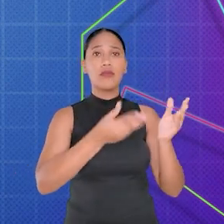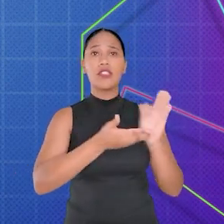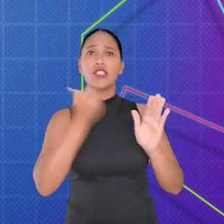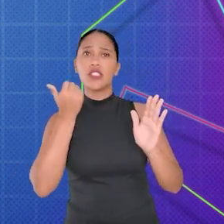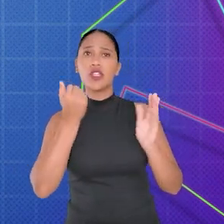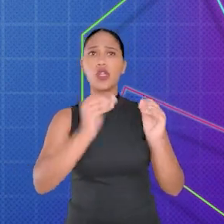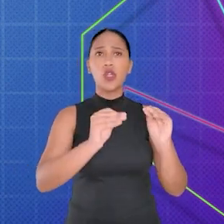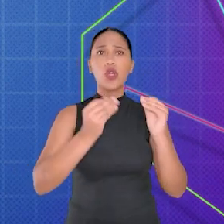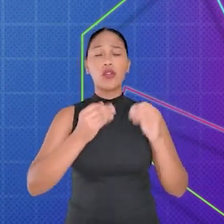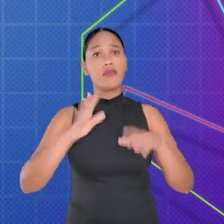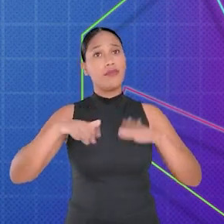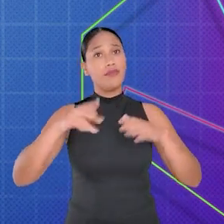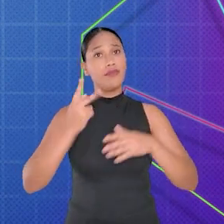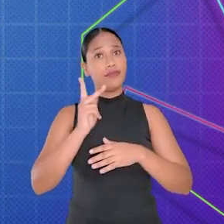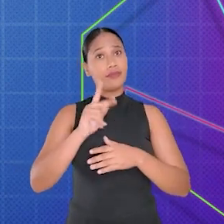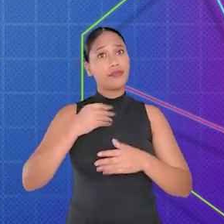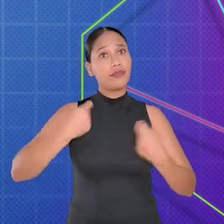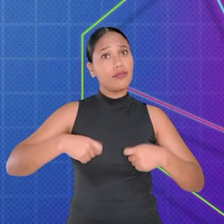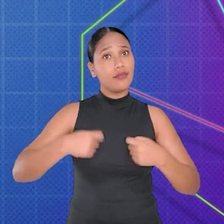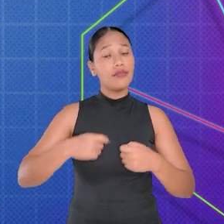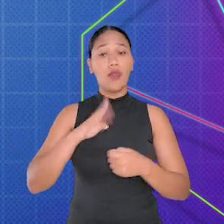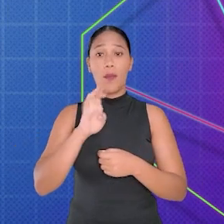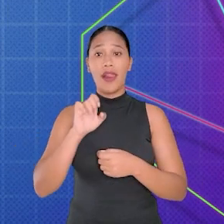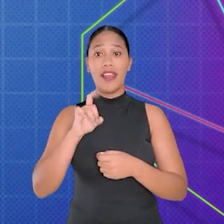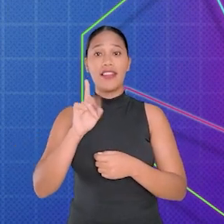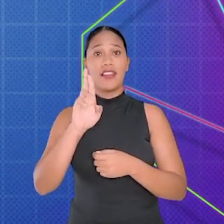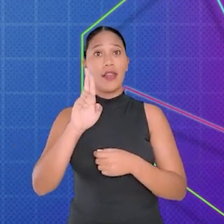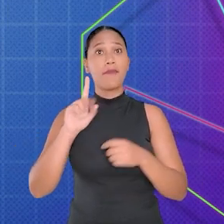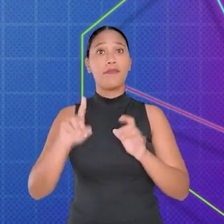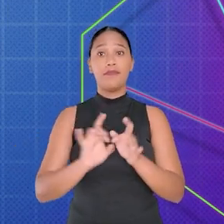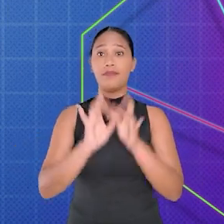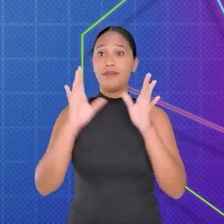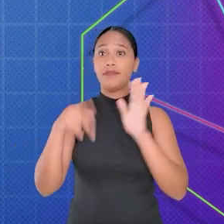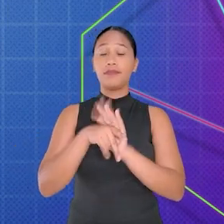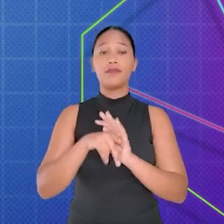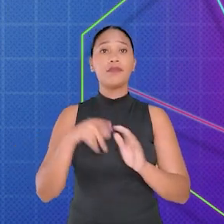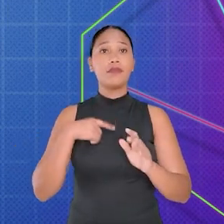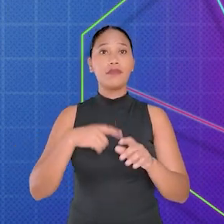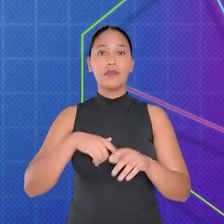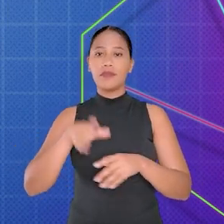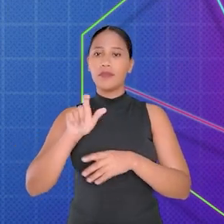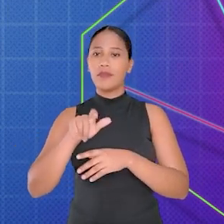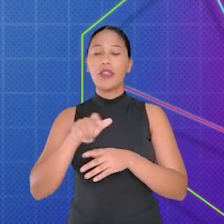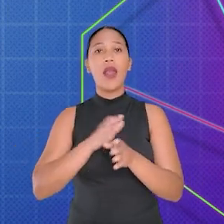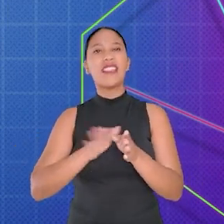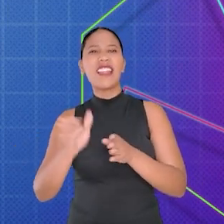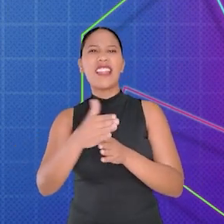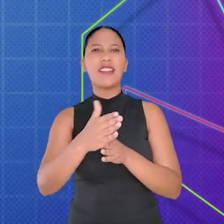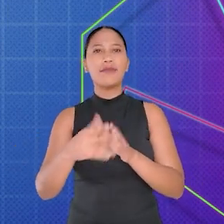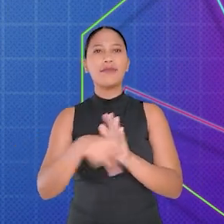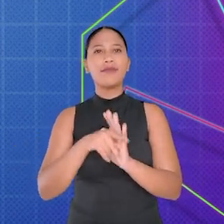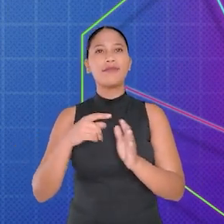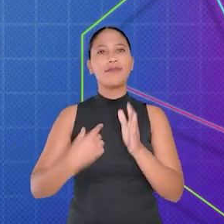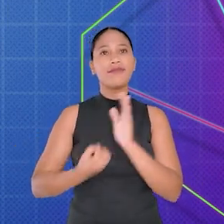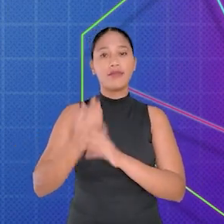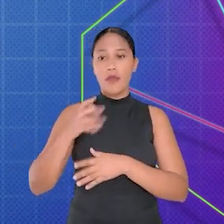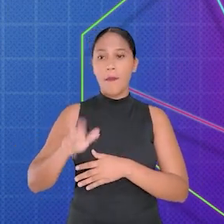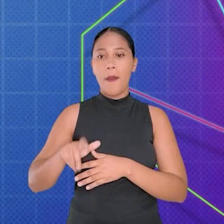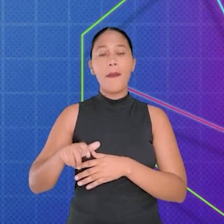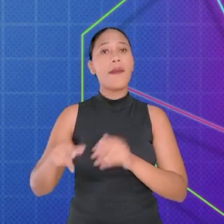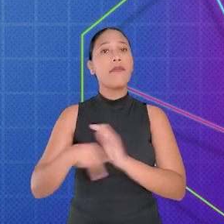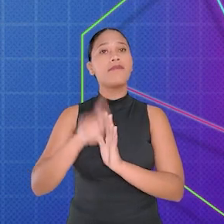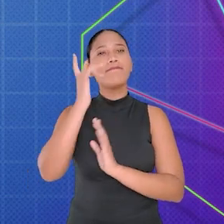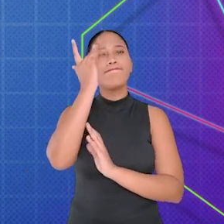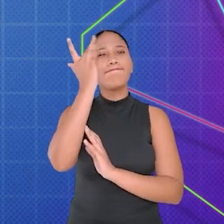dependendo da necessidade do usuário. Finalmente, o Blender permite a personalização dos atalhos do teclado, permitindo que o usuário crie